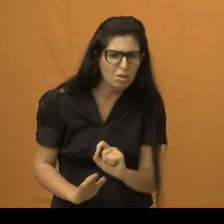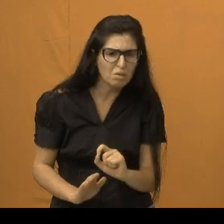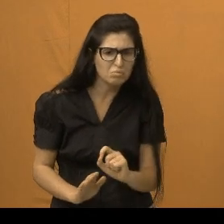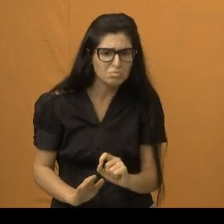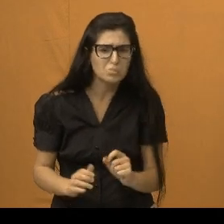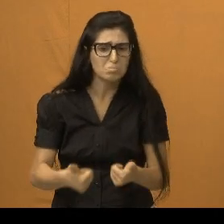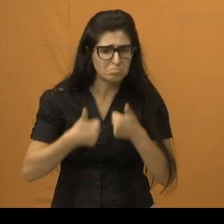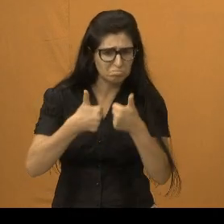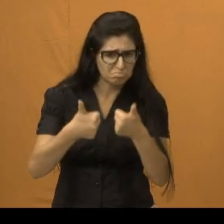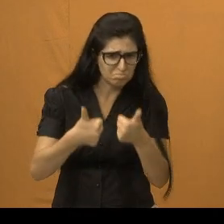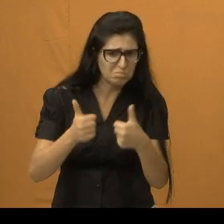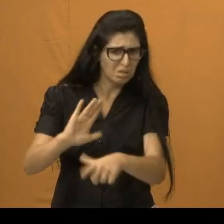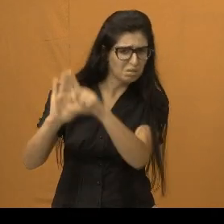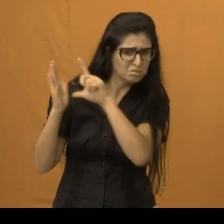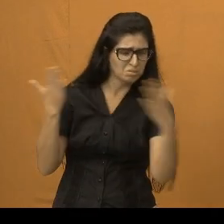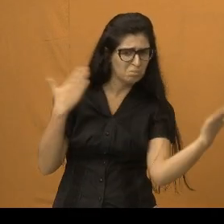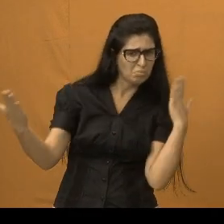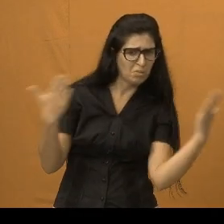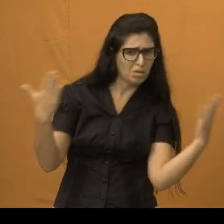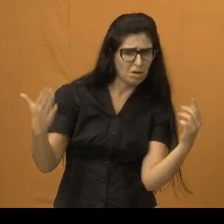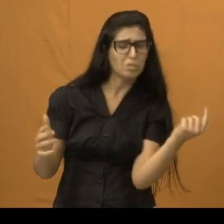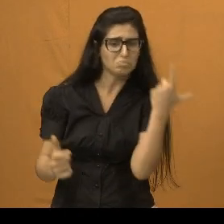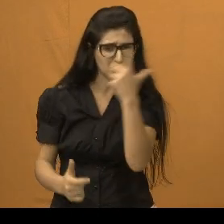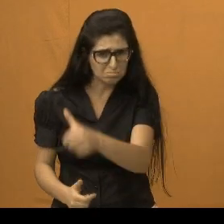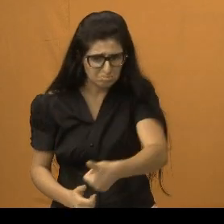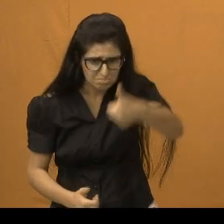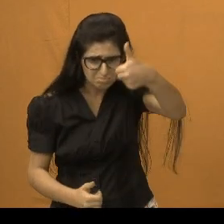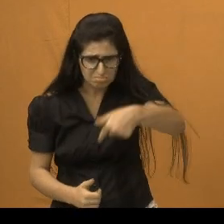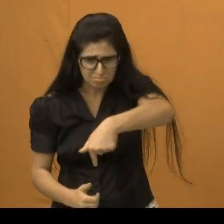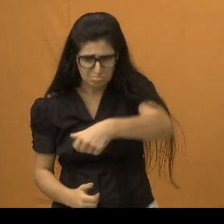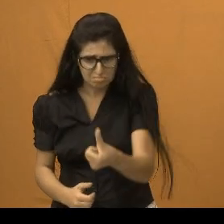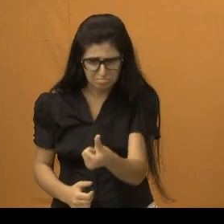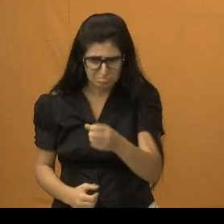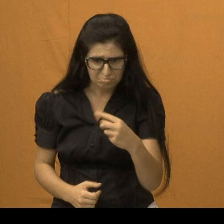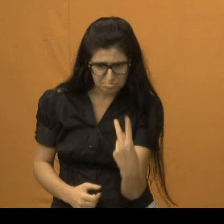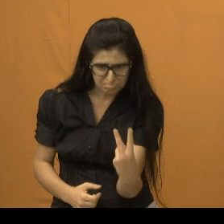líquida, que foi iniciado lá nos primeiros slides desta apresentação.